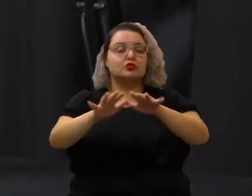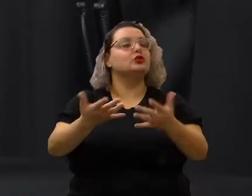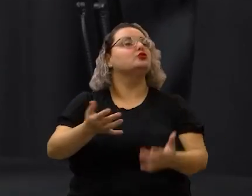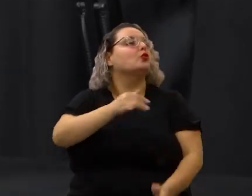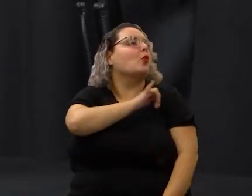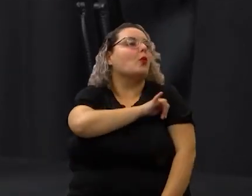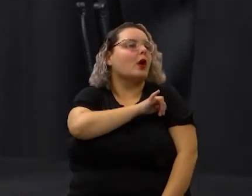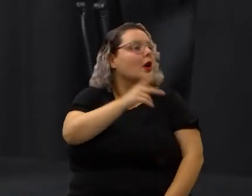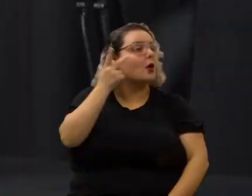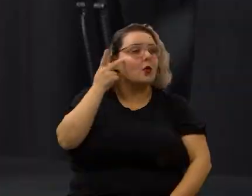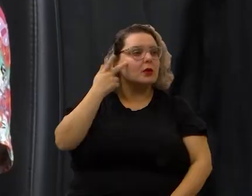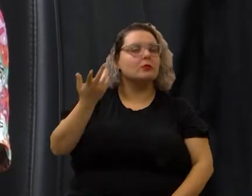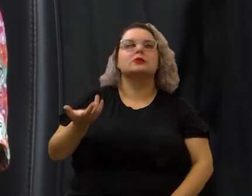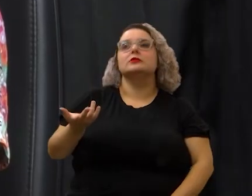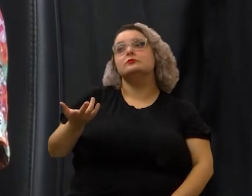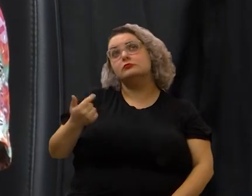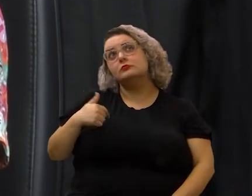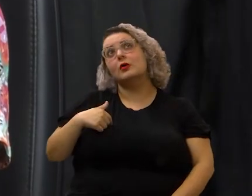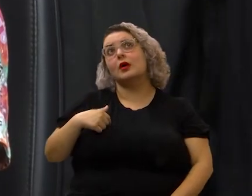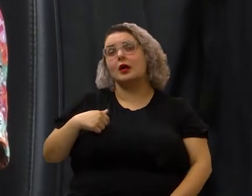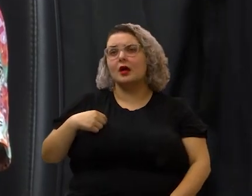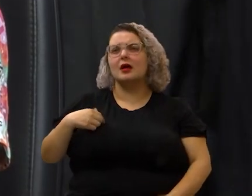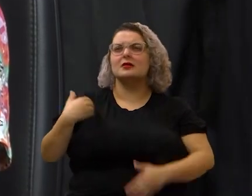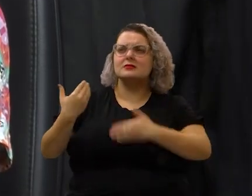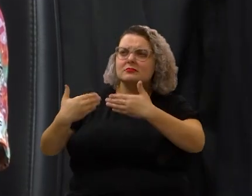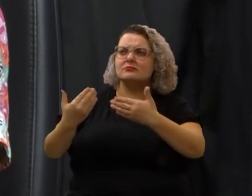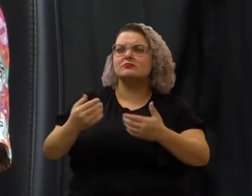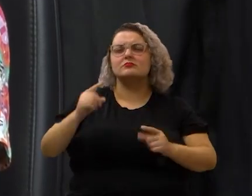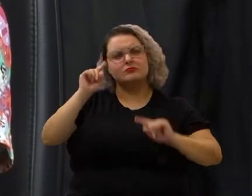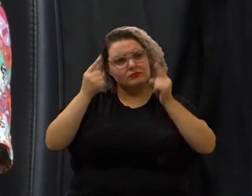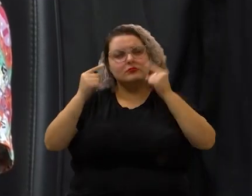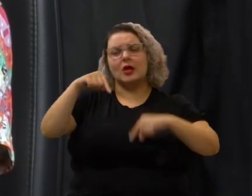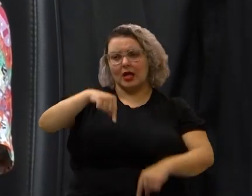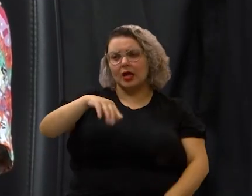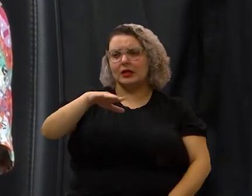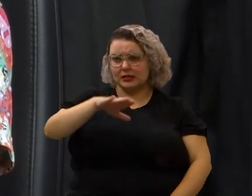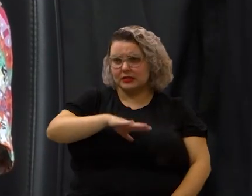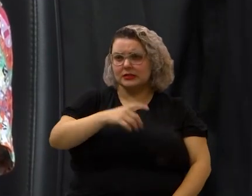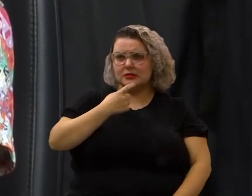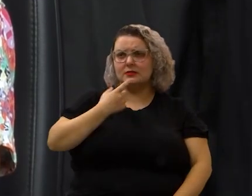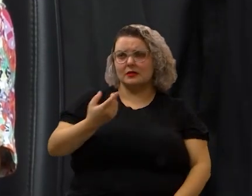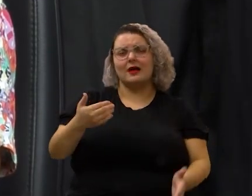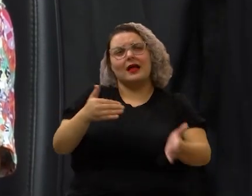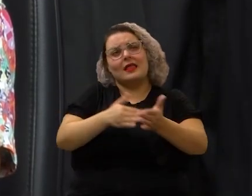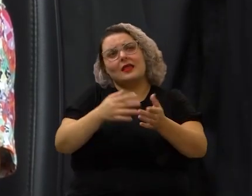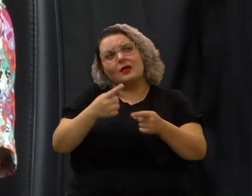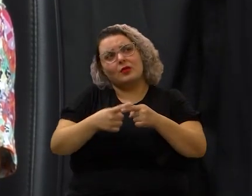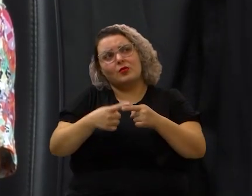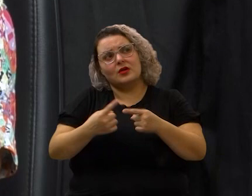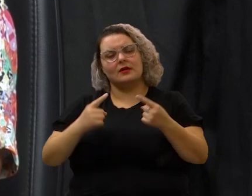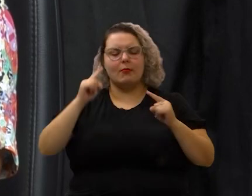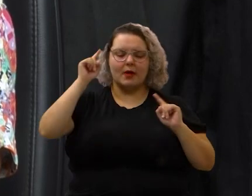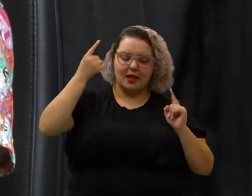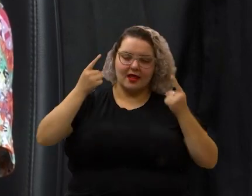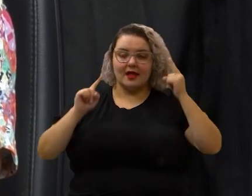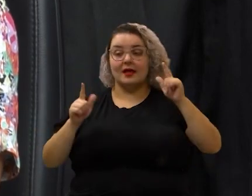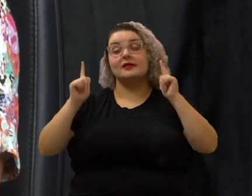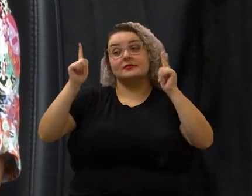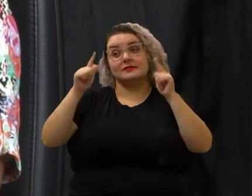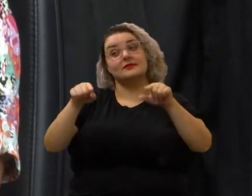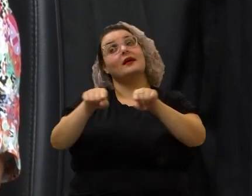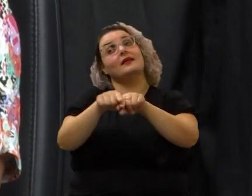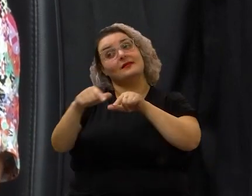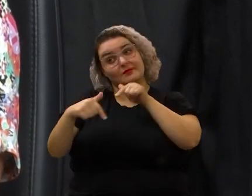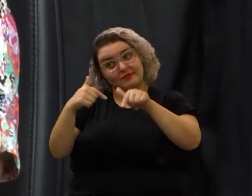Paulo. Como que é isso para você? Eu tenho passado os últimos carnavais aqui em Campinas, até porque carnaval tem a parte